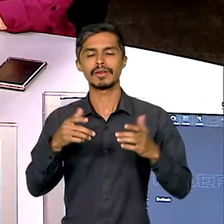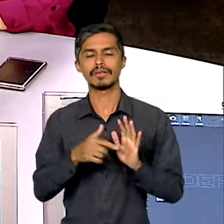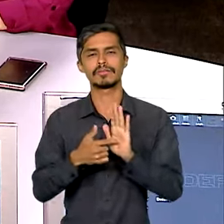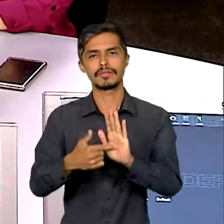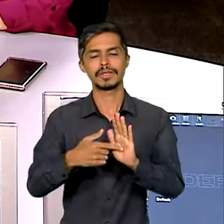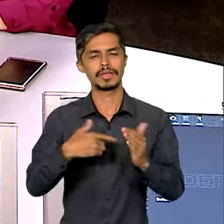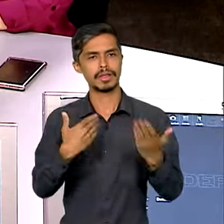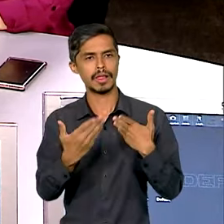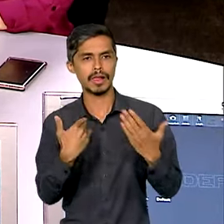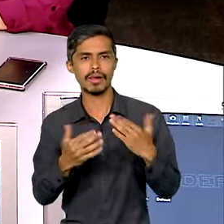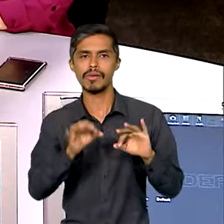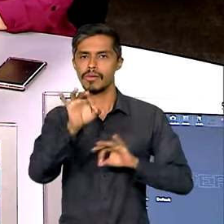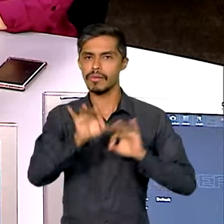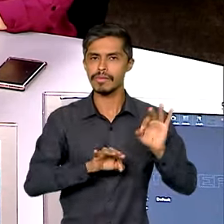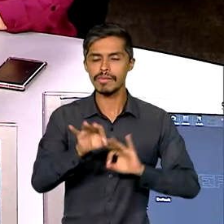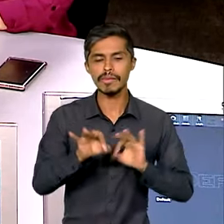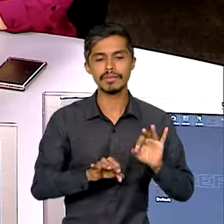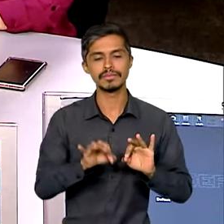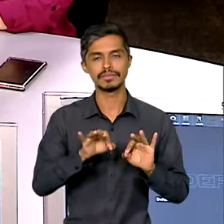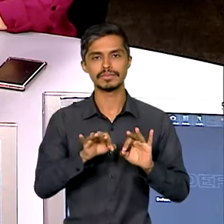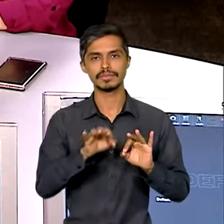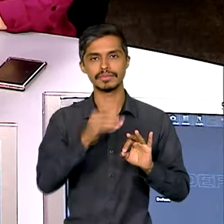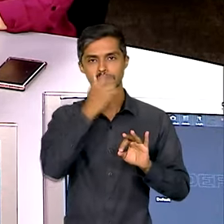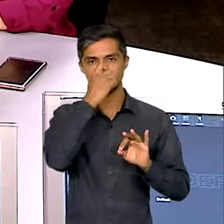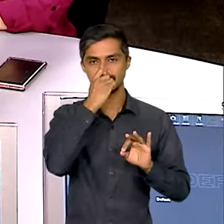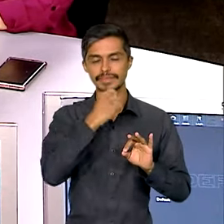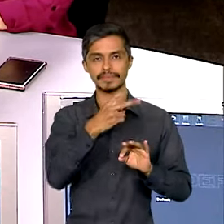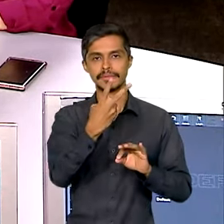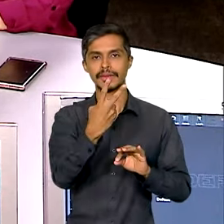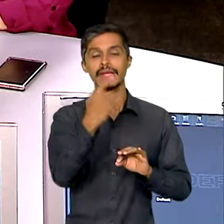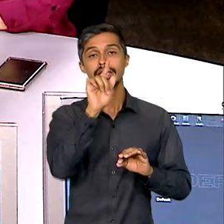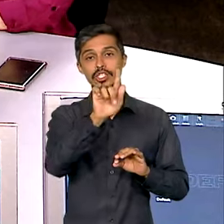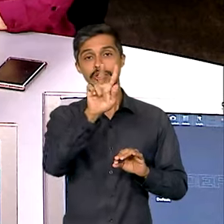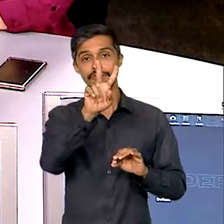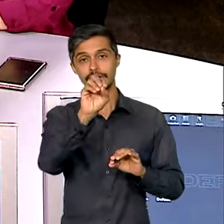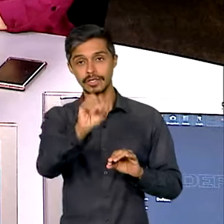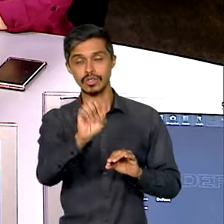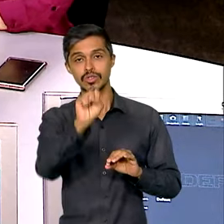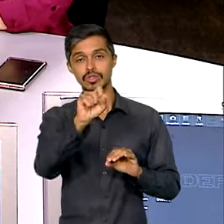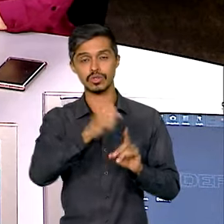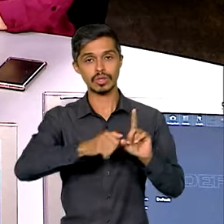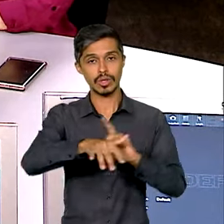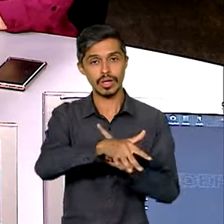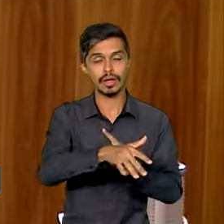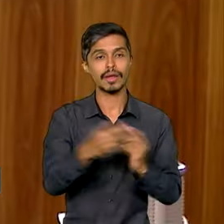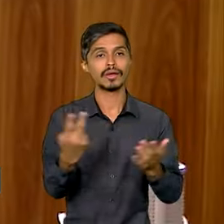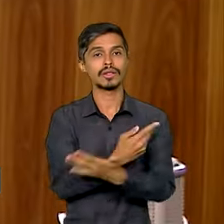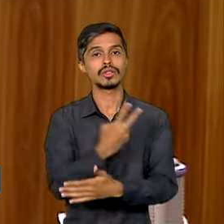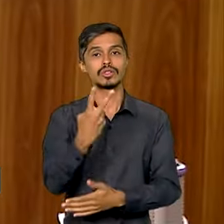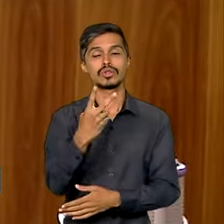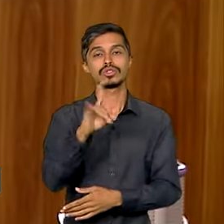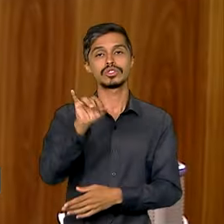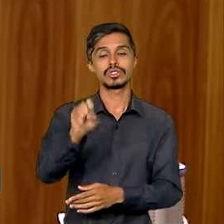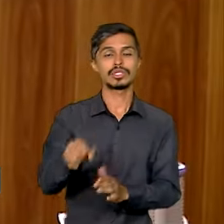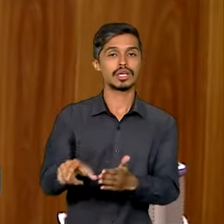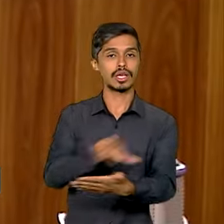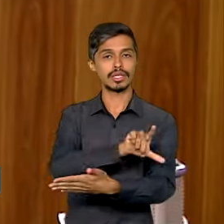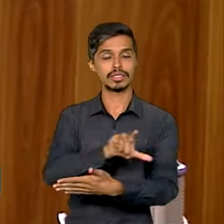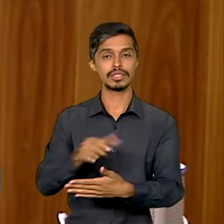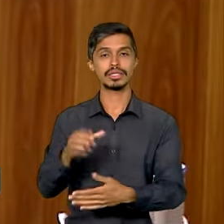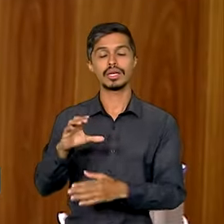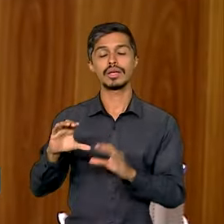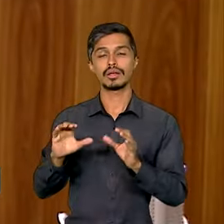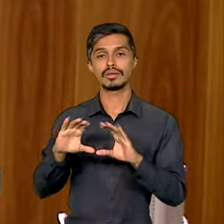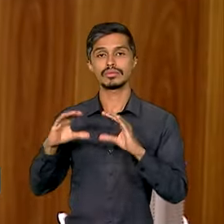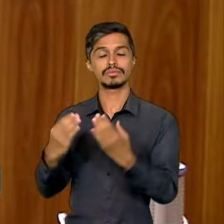debater, preparar ao G20 social, que vai acontecer 2 dias antes da